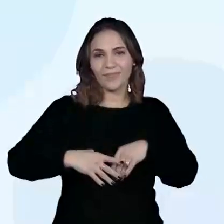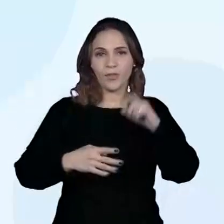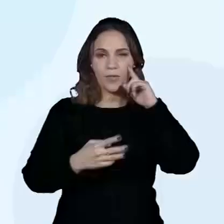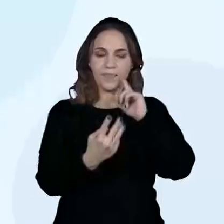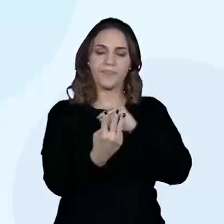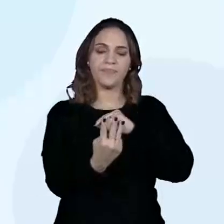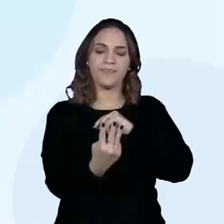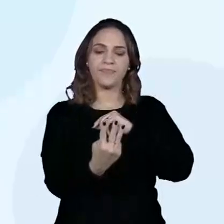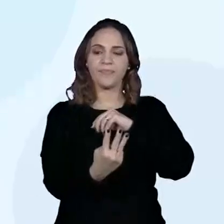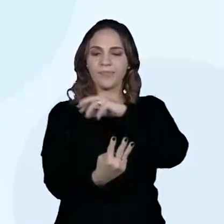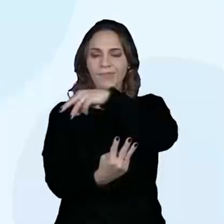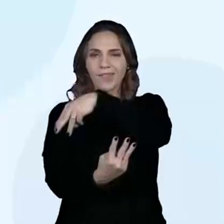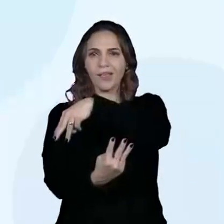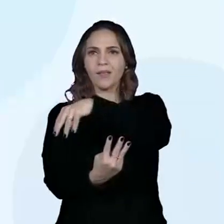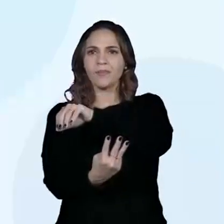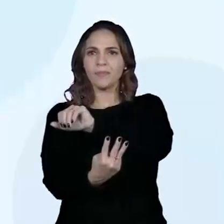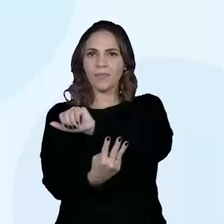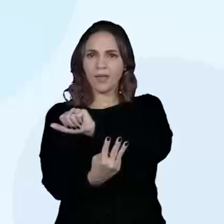matemática.